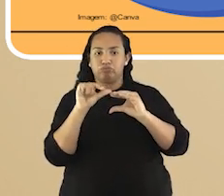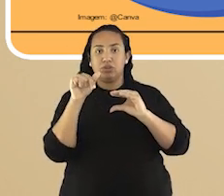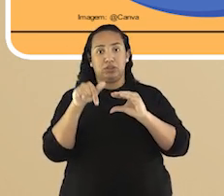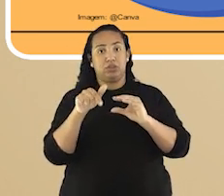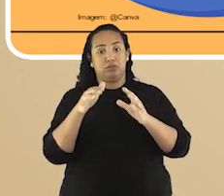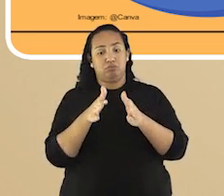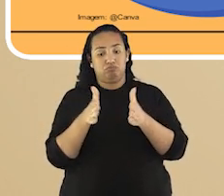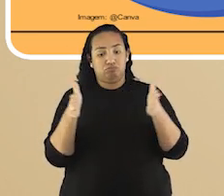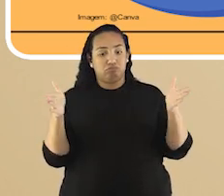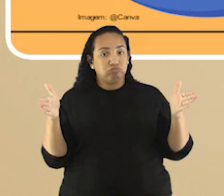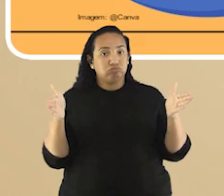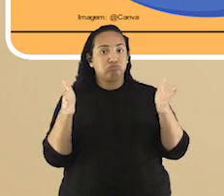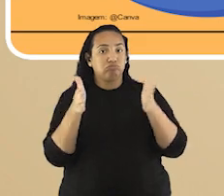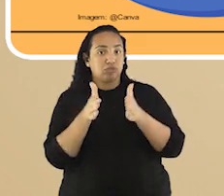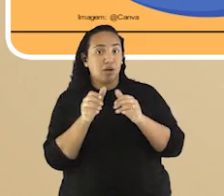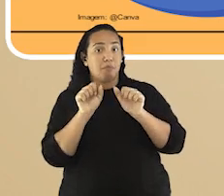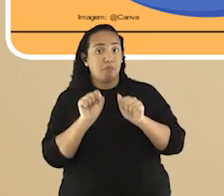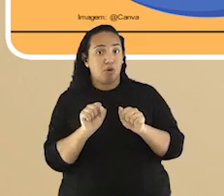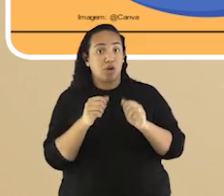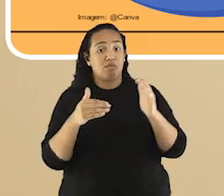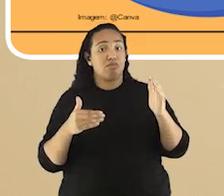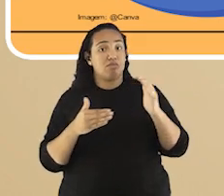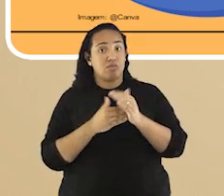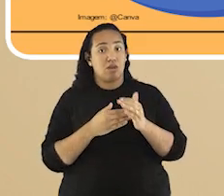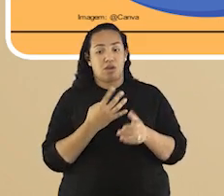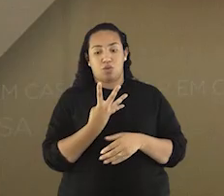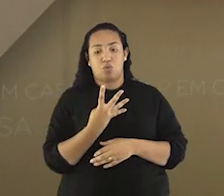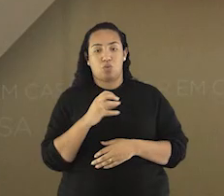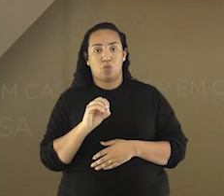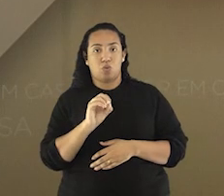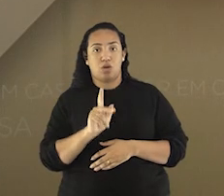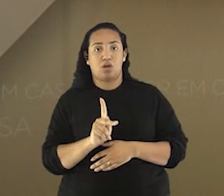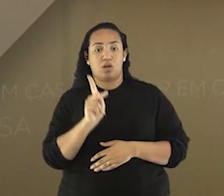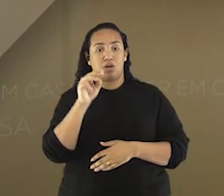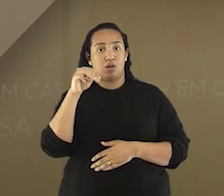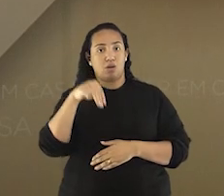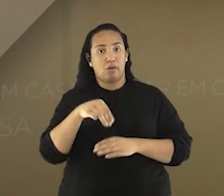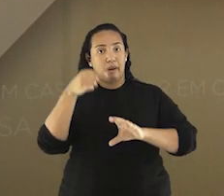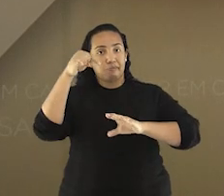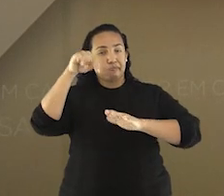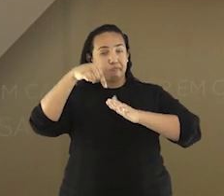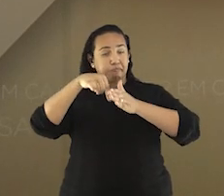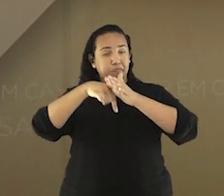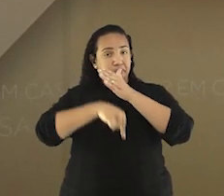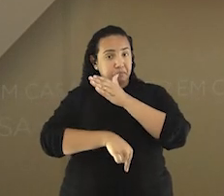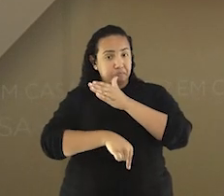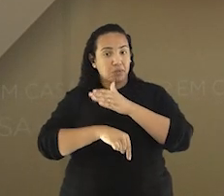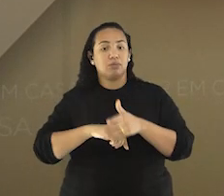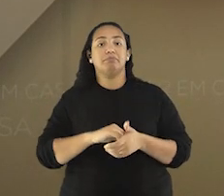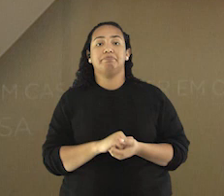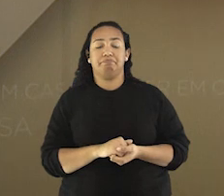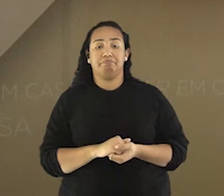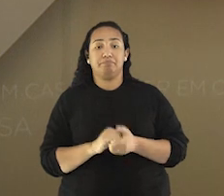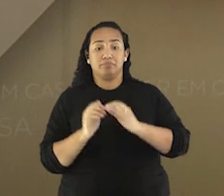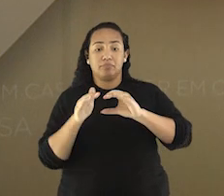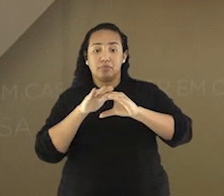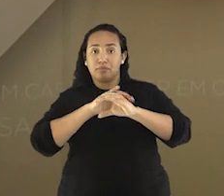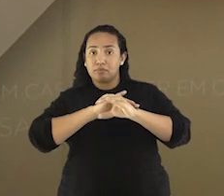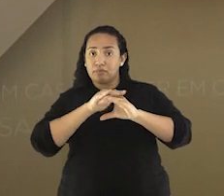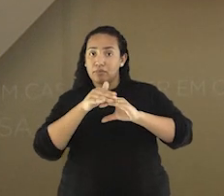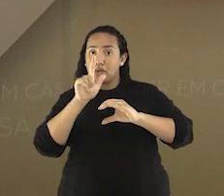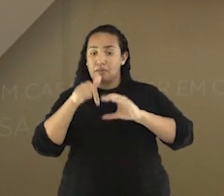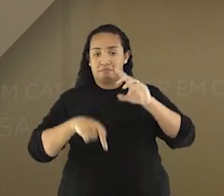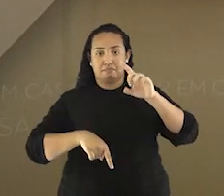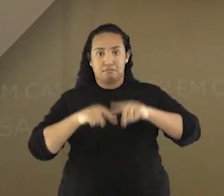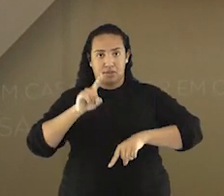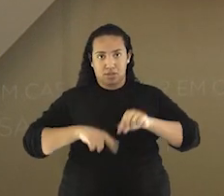podendo chegar até 40 km de profundidade. A sua composição é predominantemente material